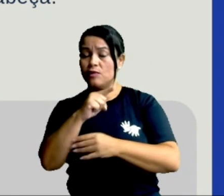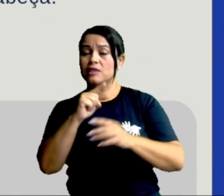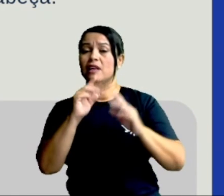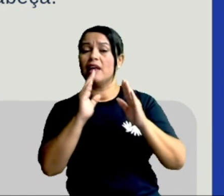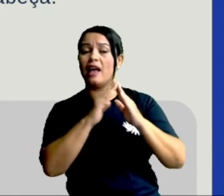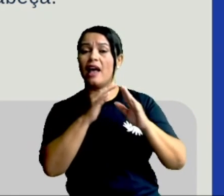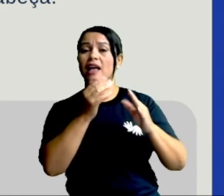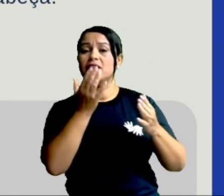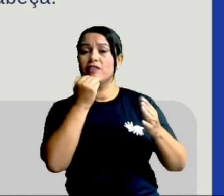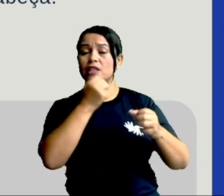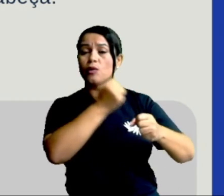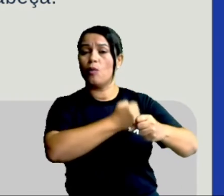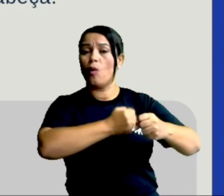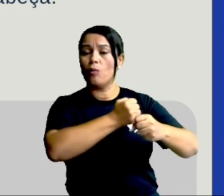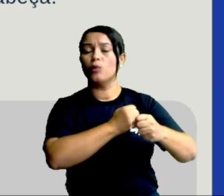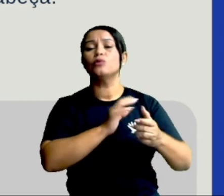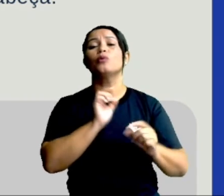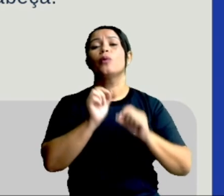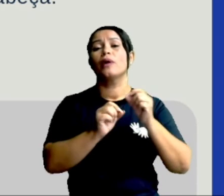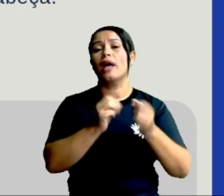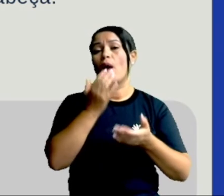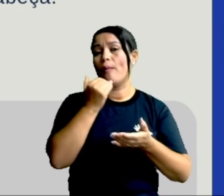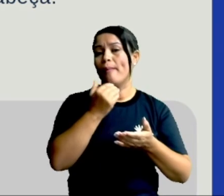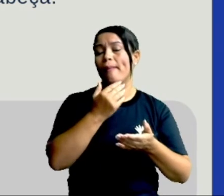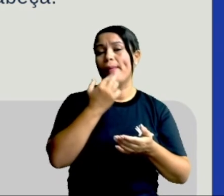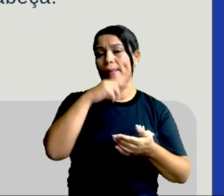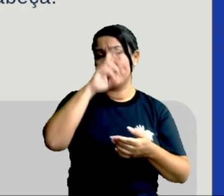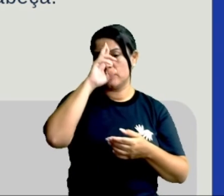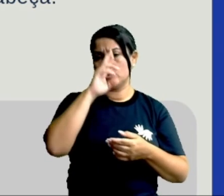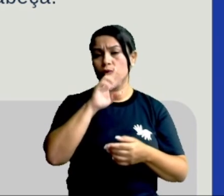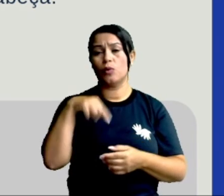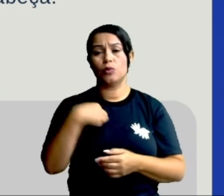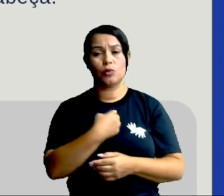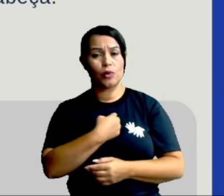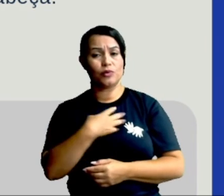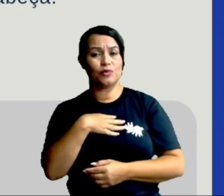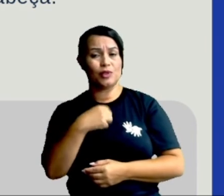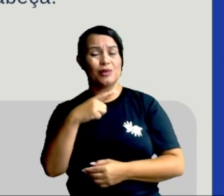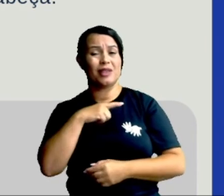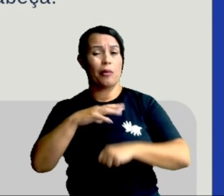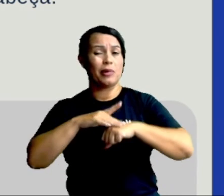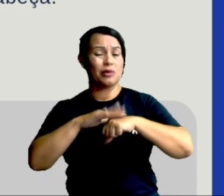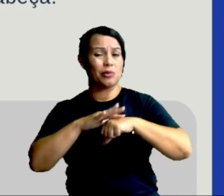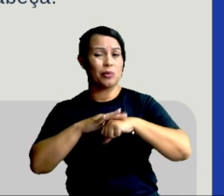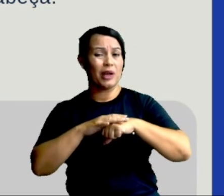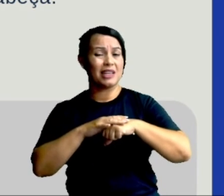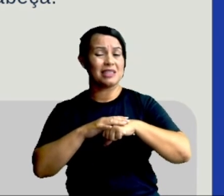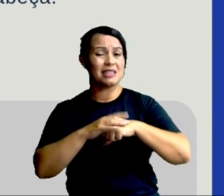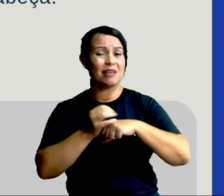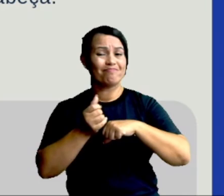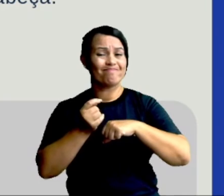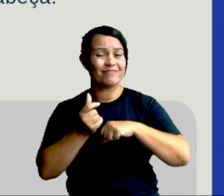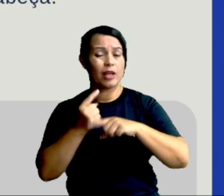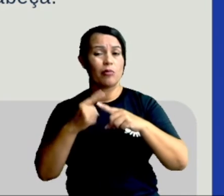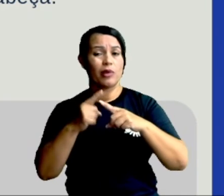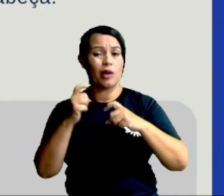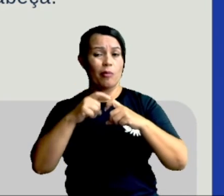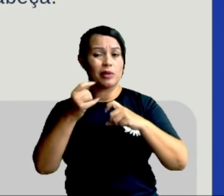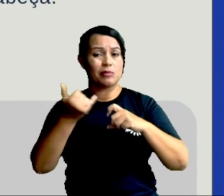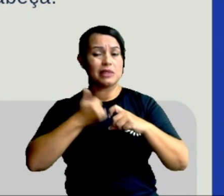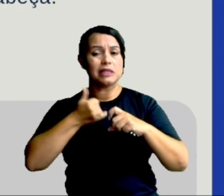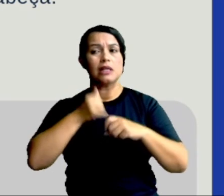almoço. Conforme o médico, nosso filho tem uma doença rara. Irina está com febre